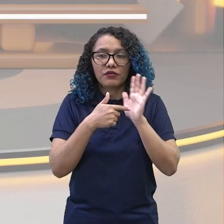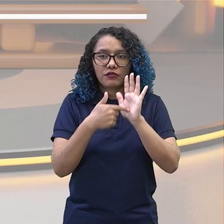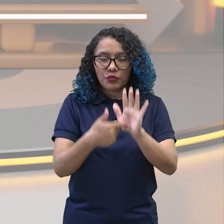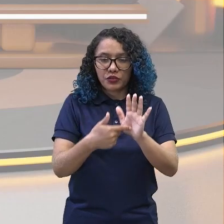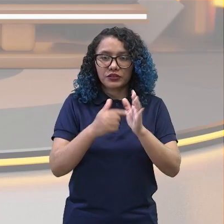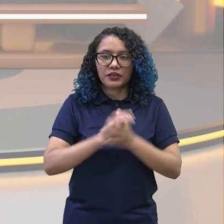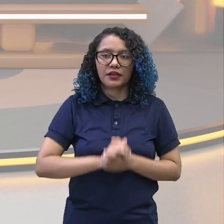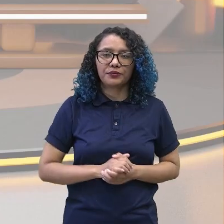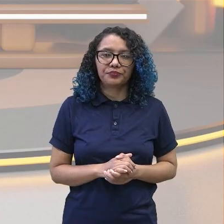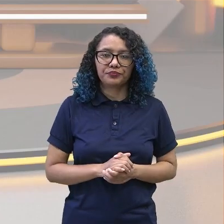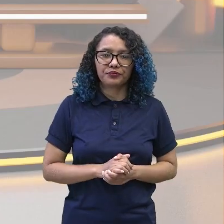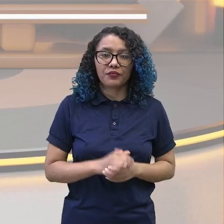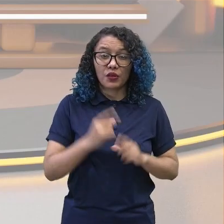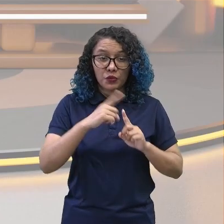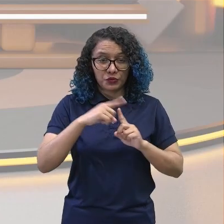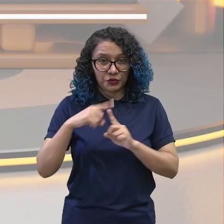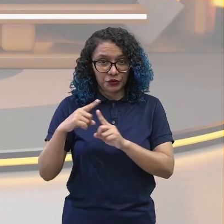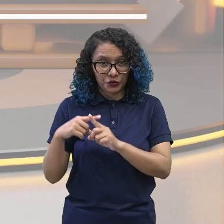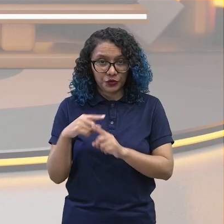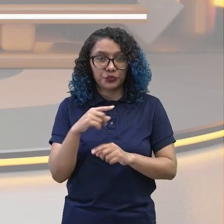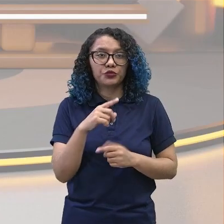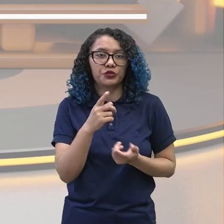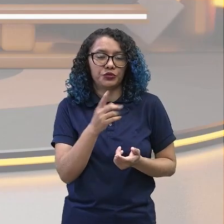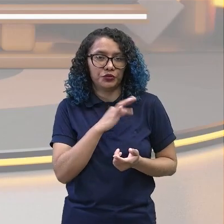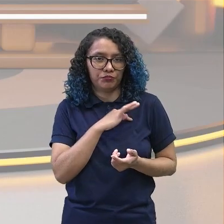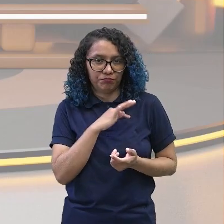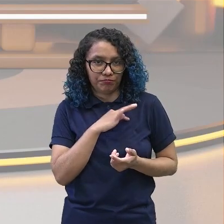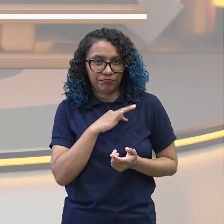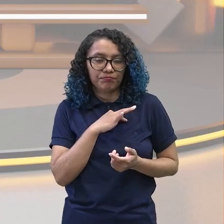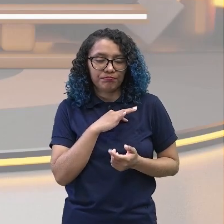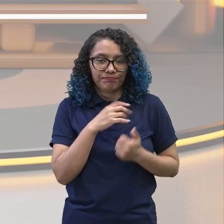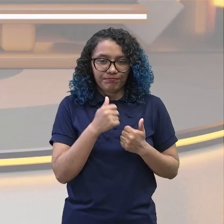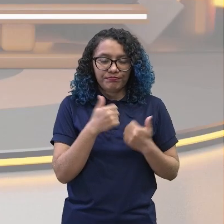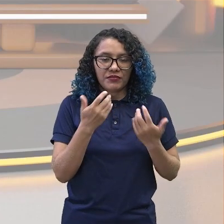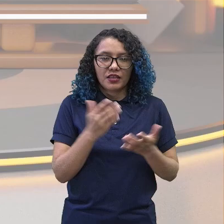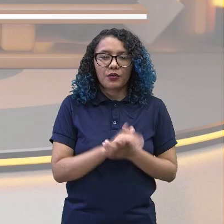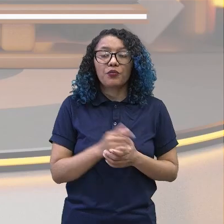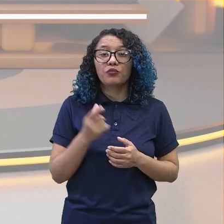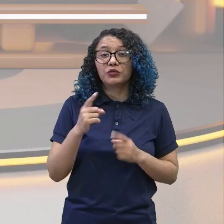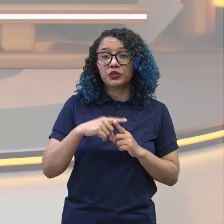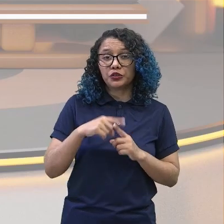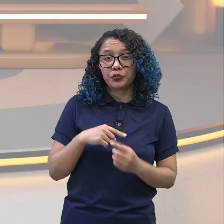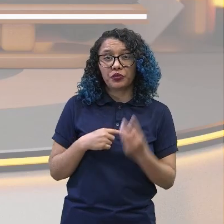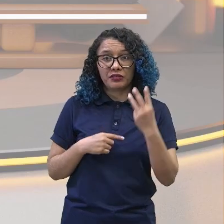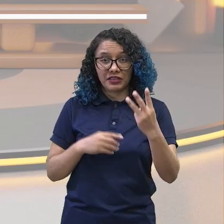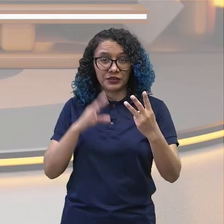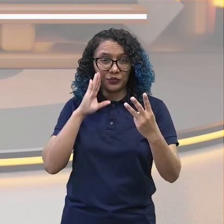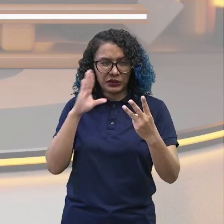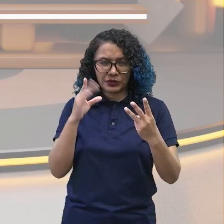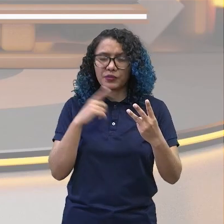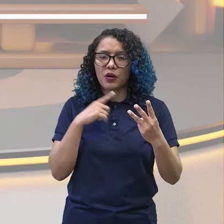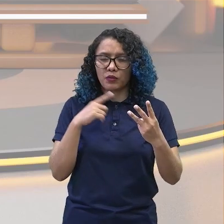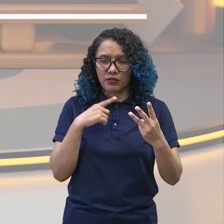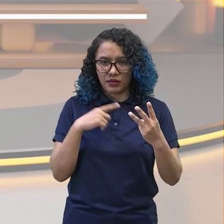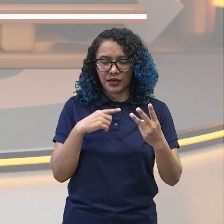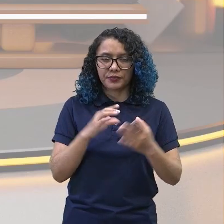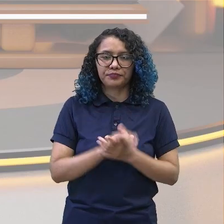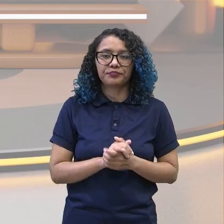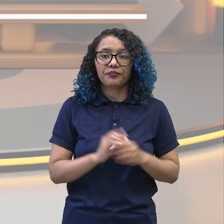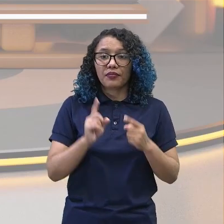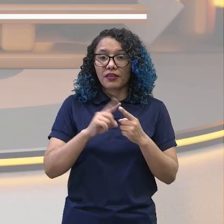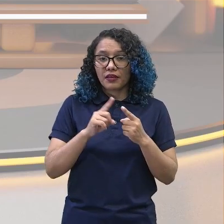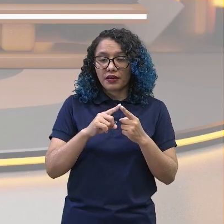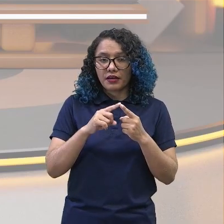quais são esses tipos de projeções cartográficas. Destaco para vocês que nós temos 3 tipos principais de projeções